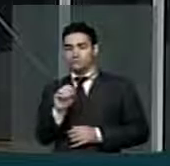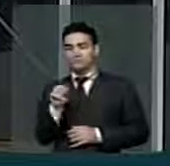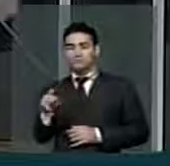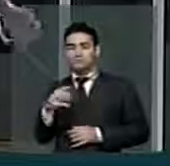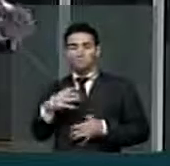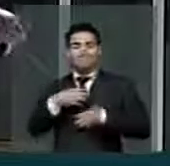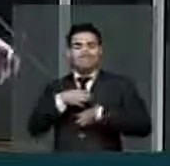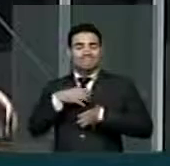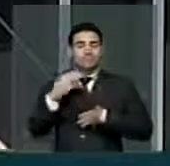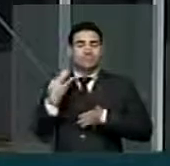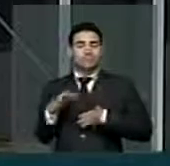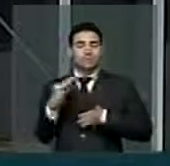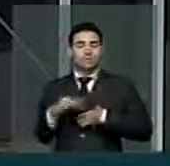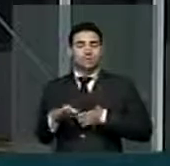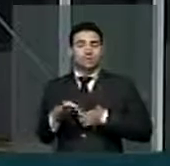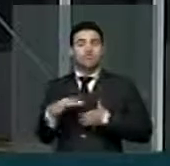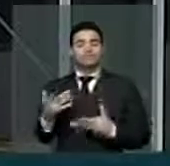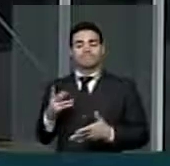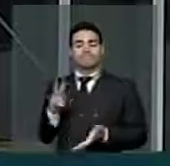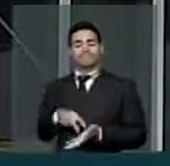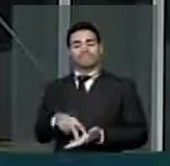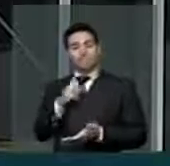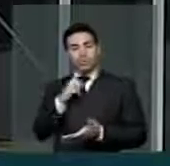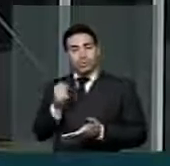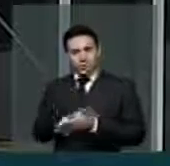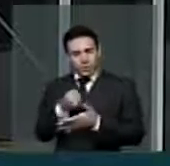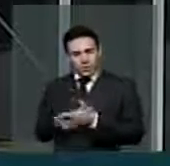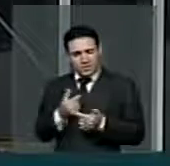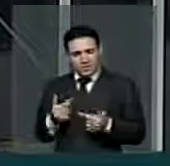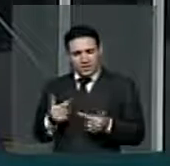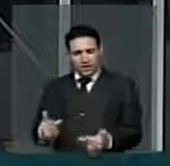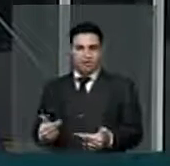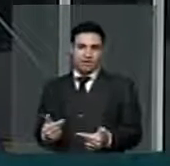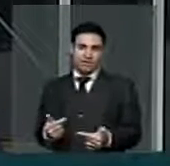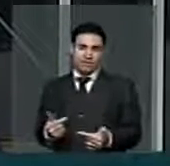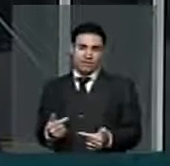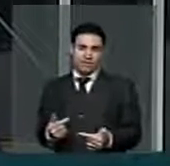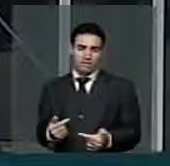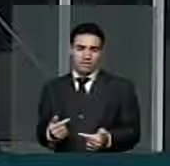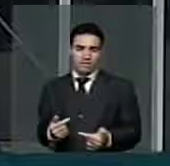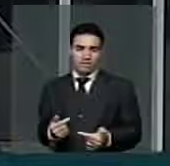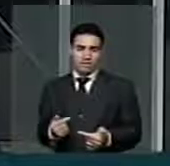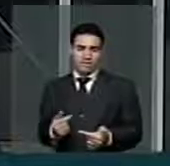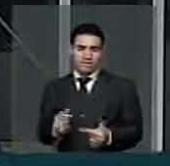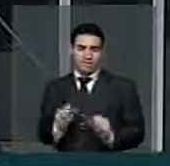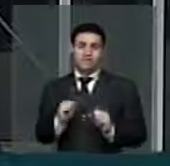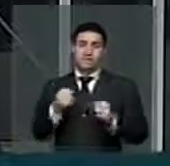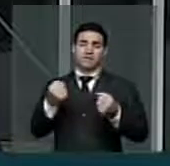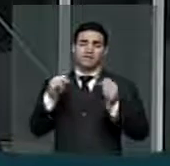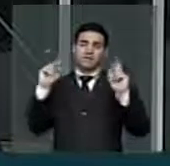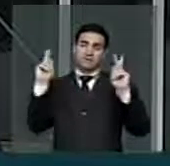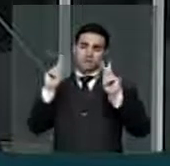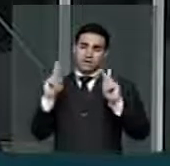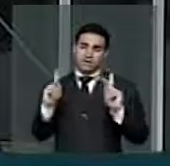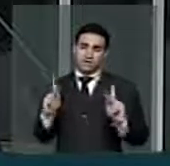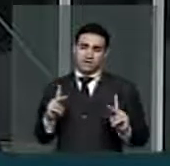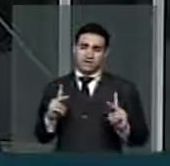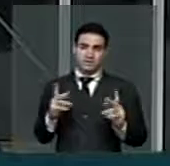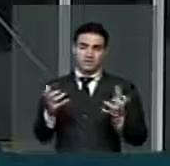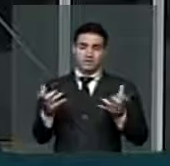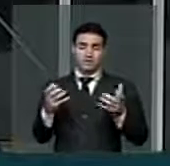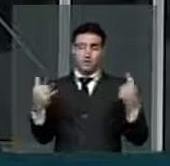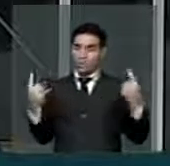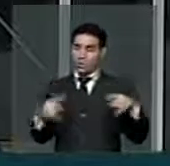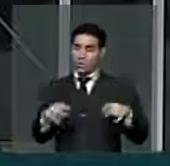a tem movido nesta luta, em lutar, deputada Érica Cocá, em defesa da paz,